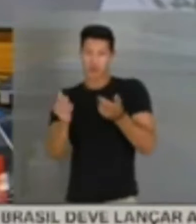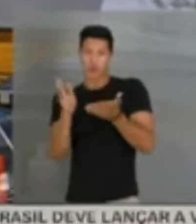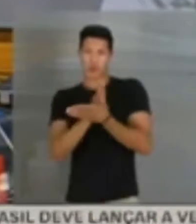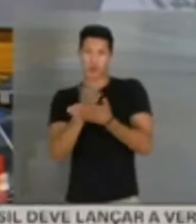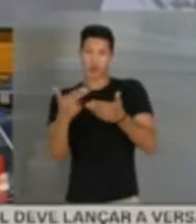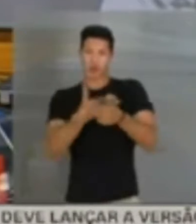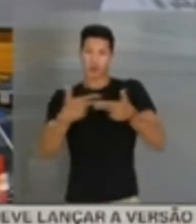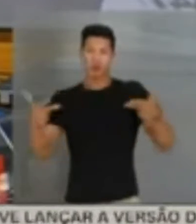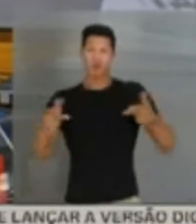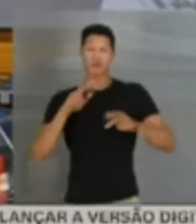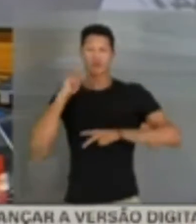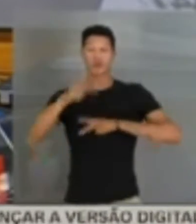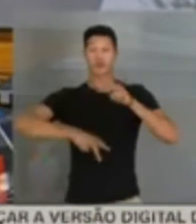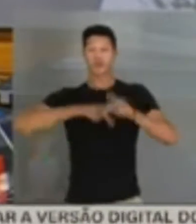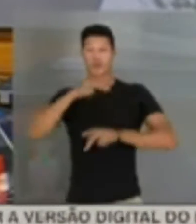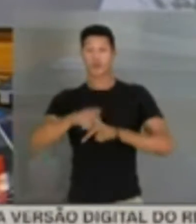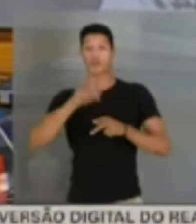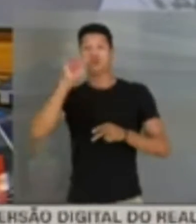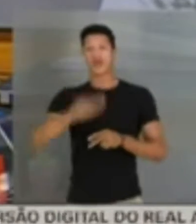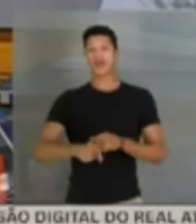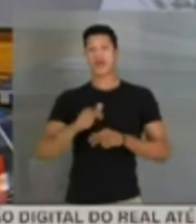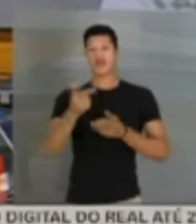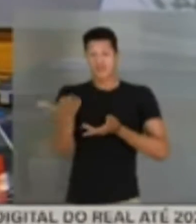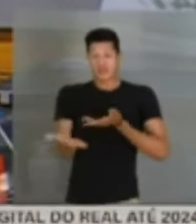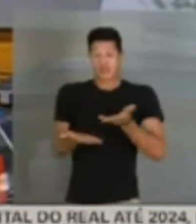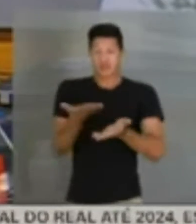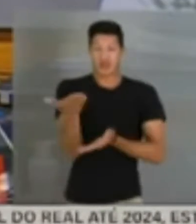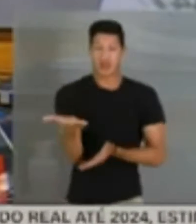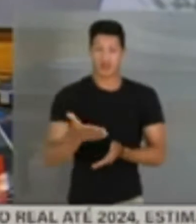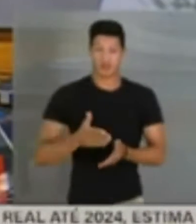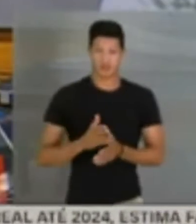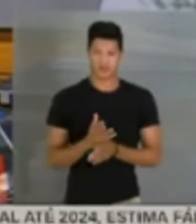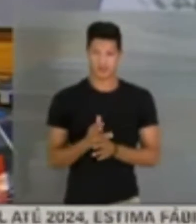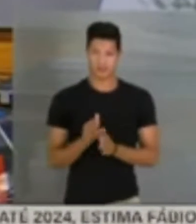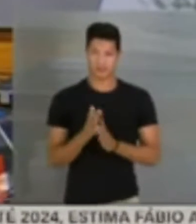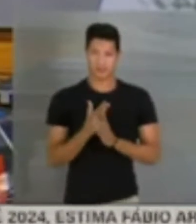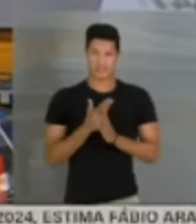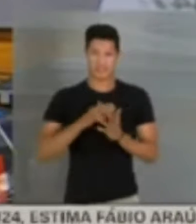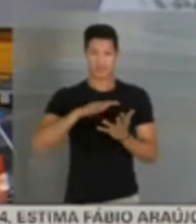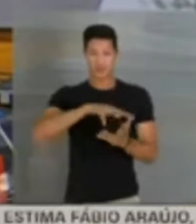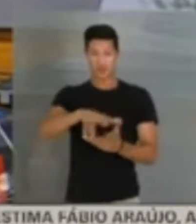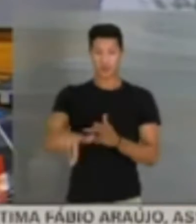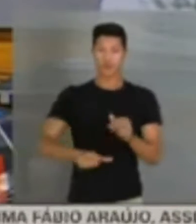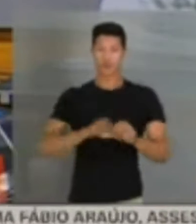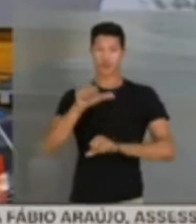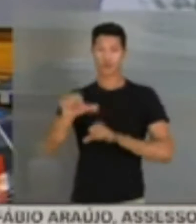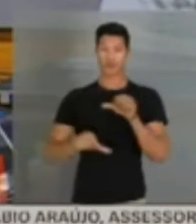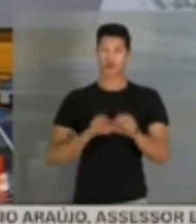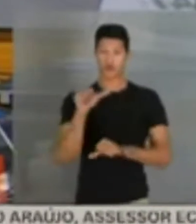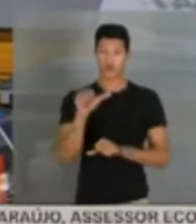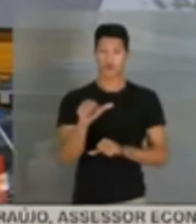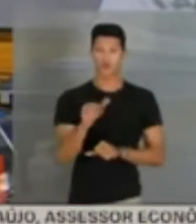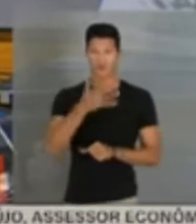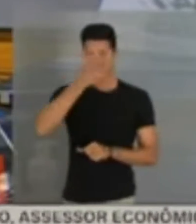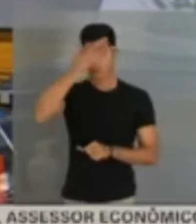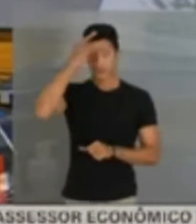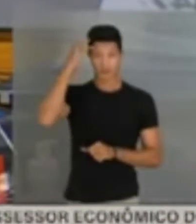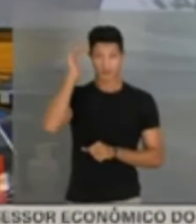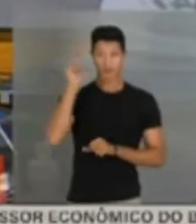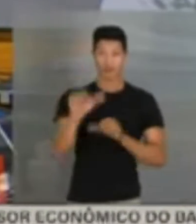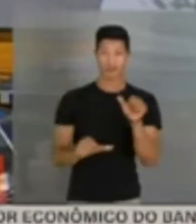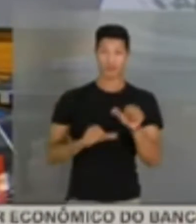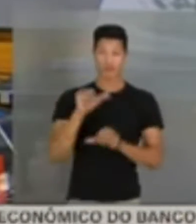coisa, que o povo é que o serve. O mundo mudou, as